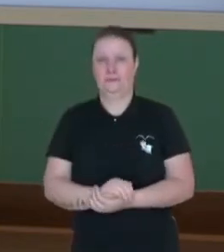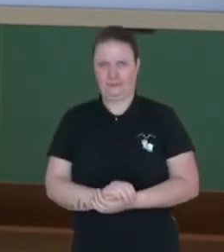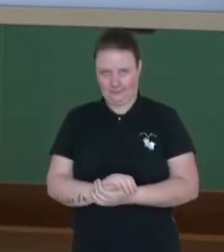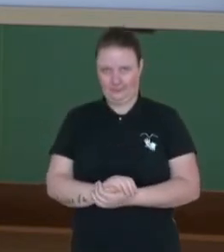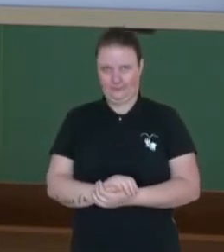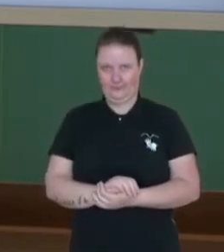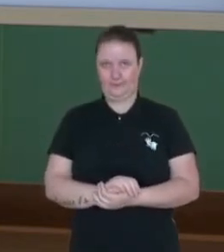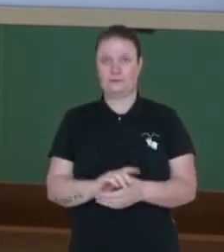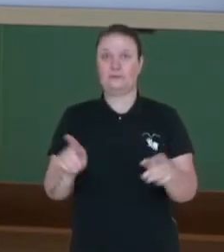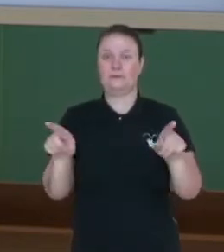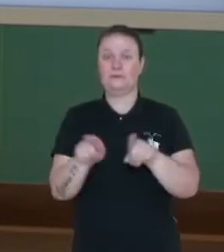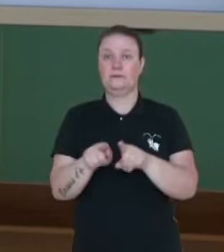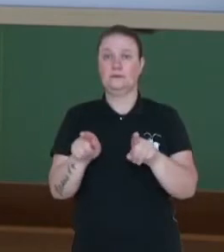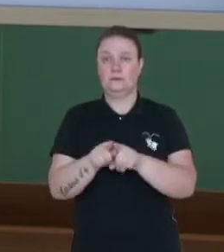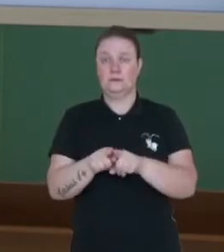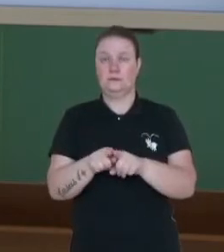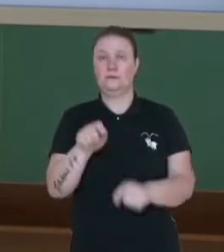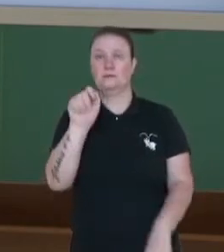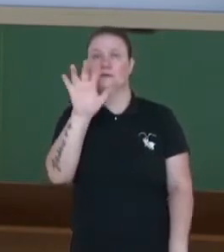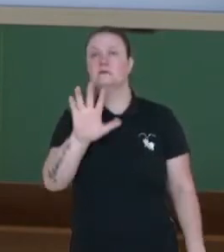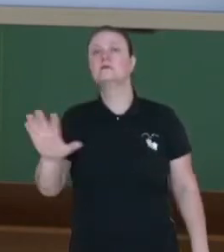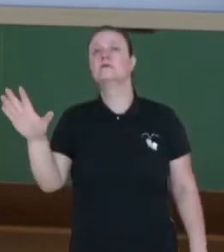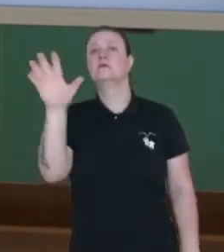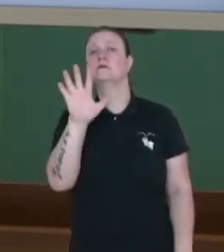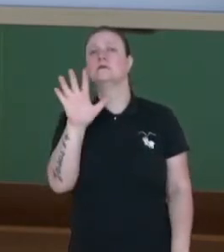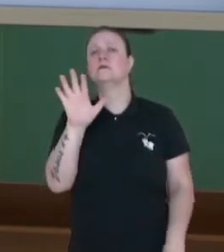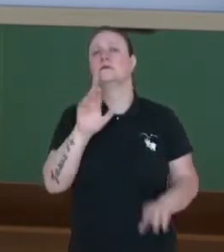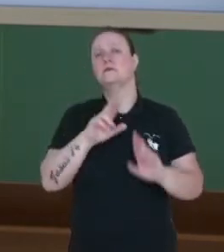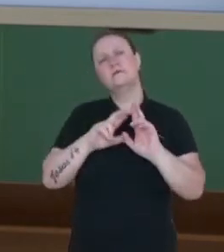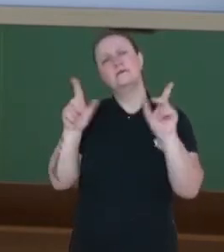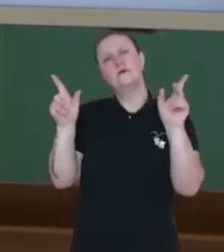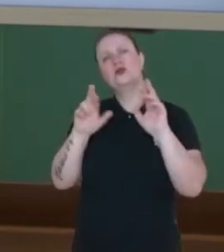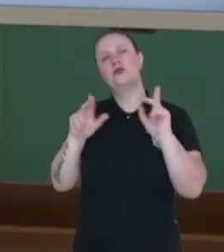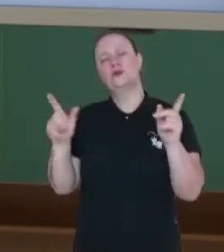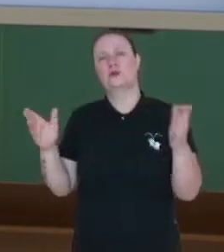Paraná. Veja que o mapa, né, ele é um pouco diferente